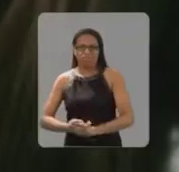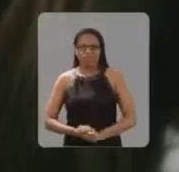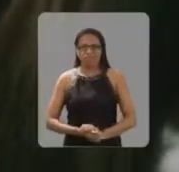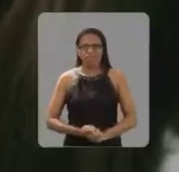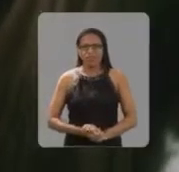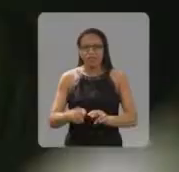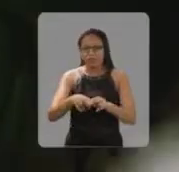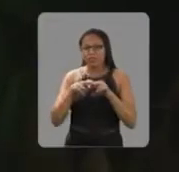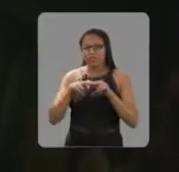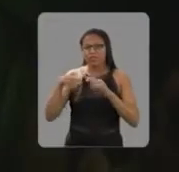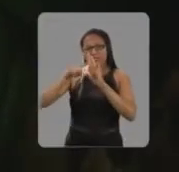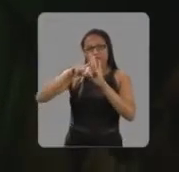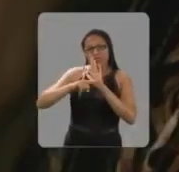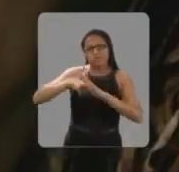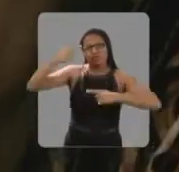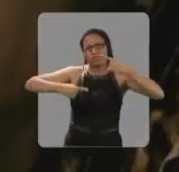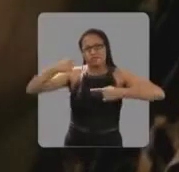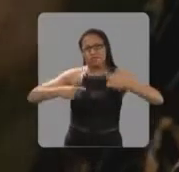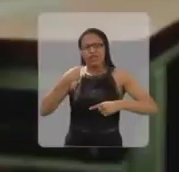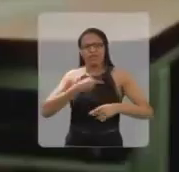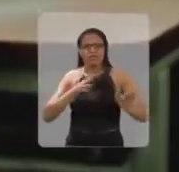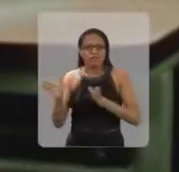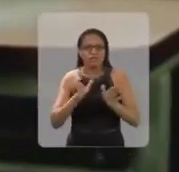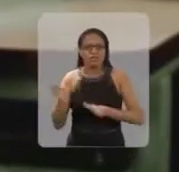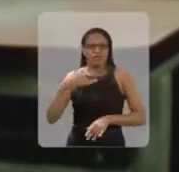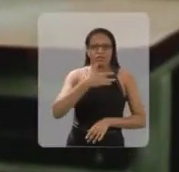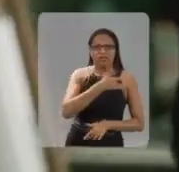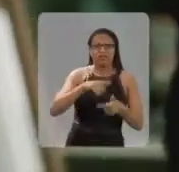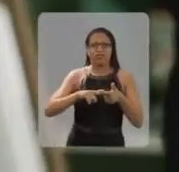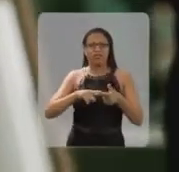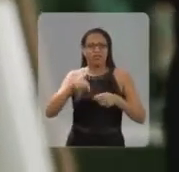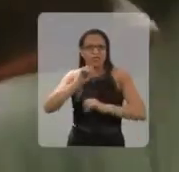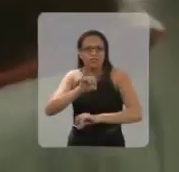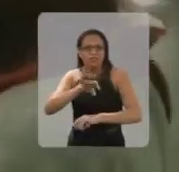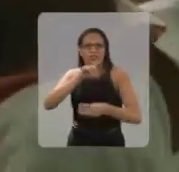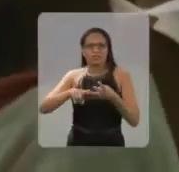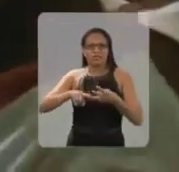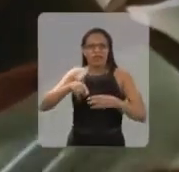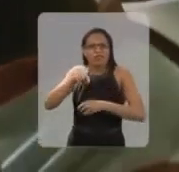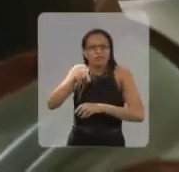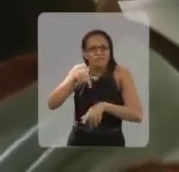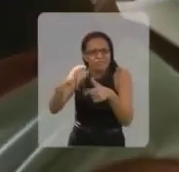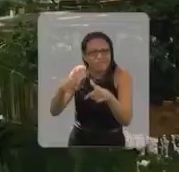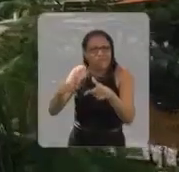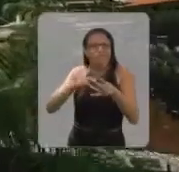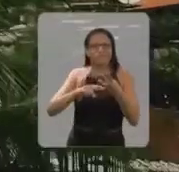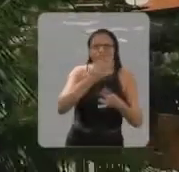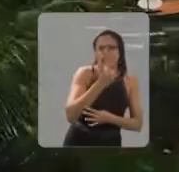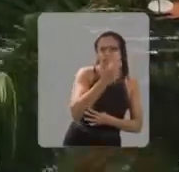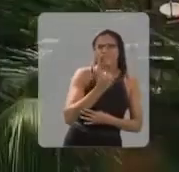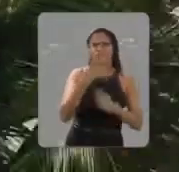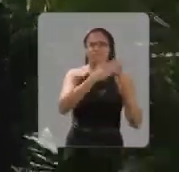É por meio de políticas públicas que temos acesso à saúde, à educação, ao trabalho, à alimentação, à